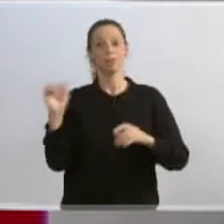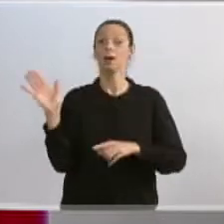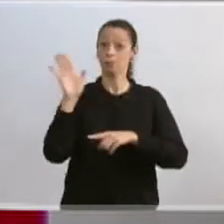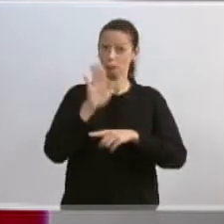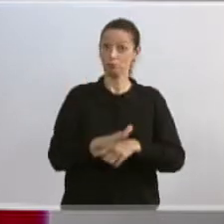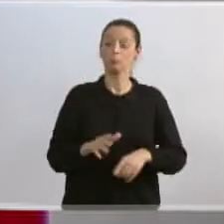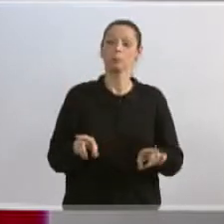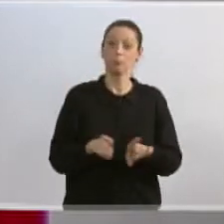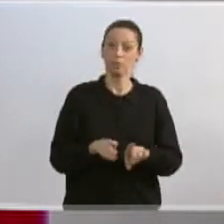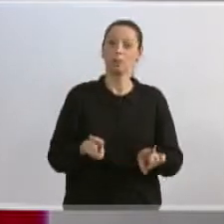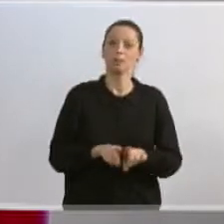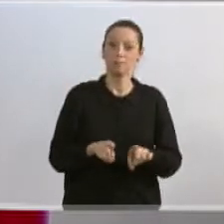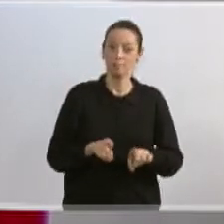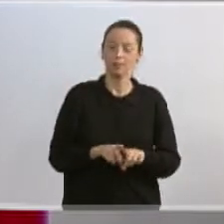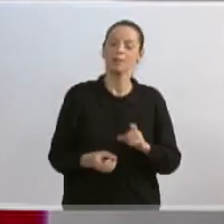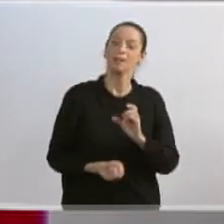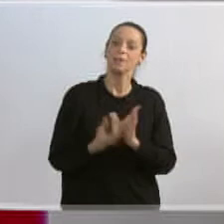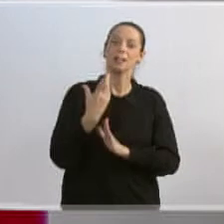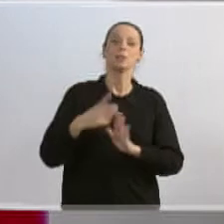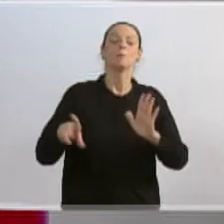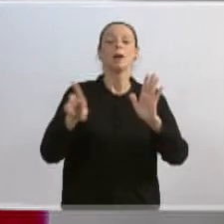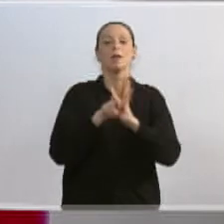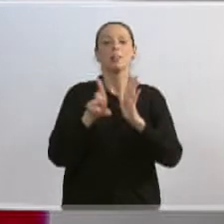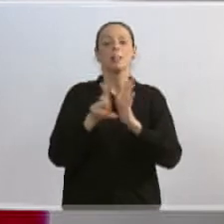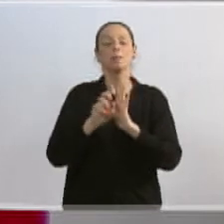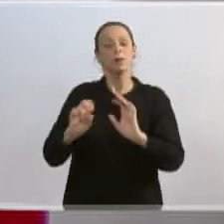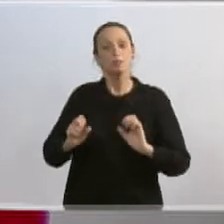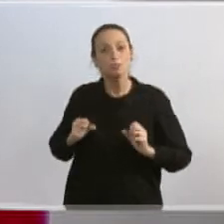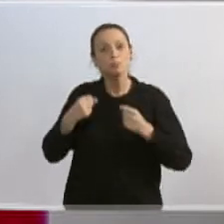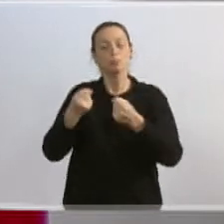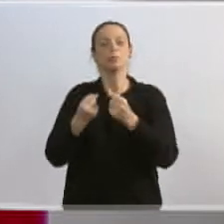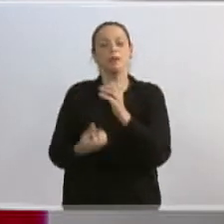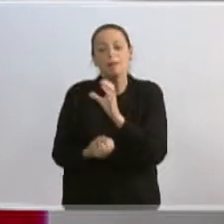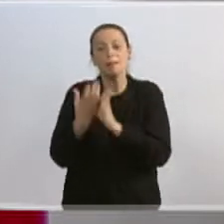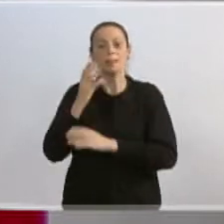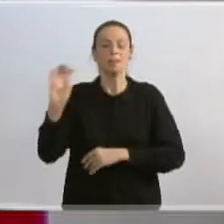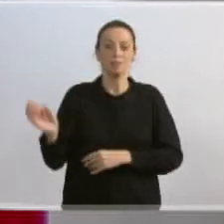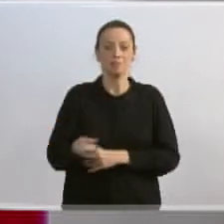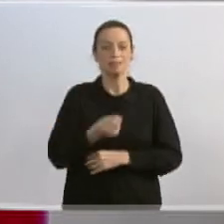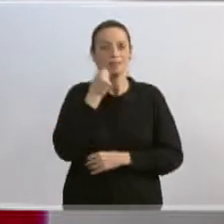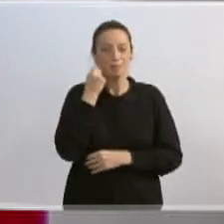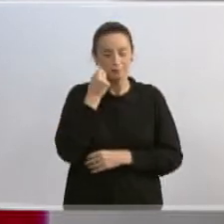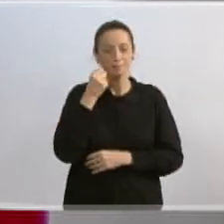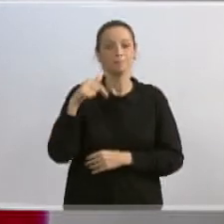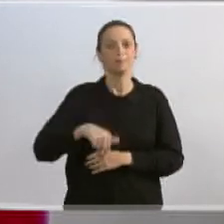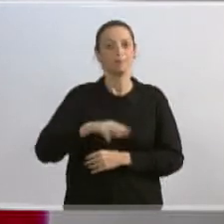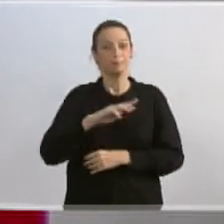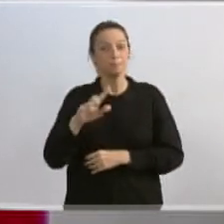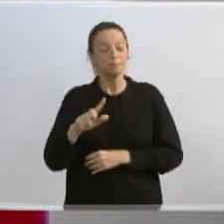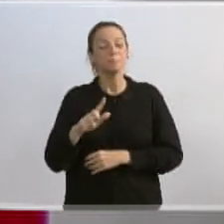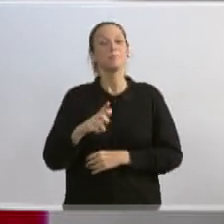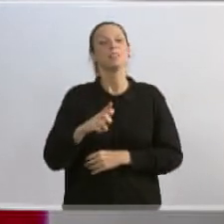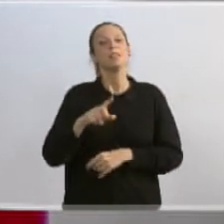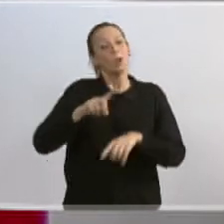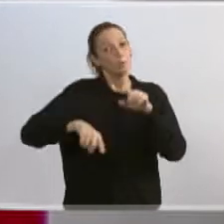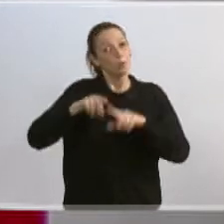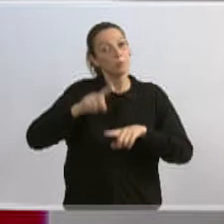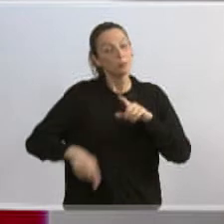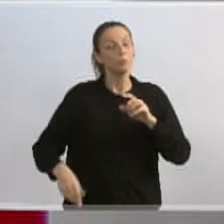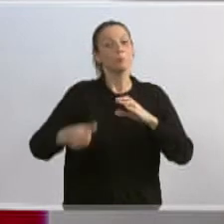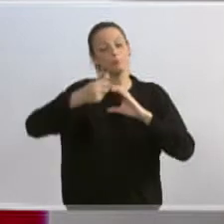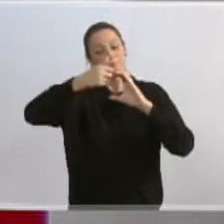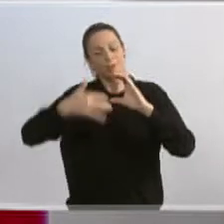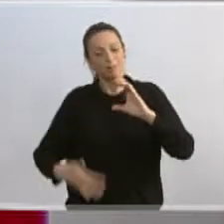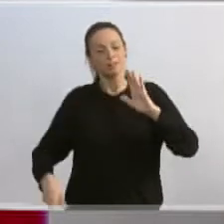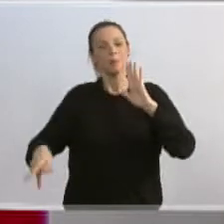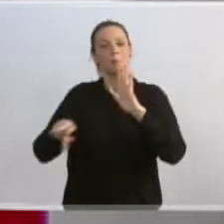também com a legislação para fortalecer a produção artesanal de cerveja em blumenau e mais um produto característico da nossa